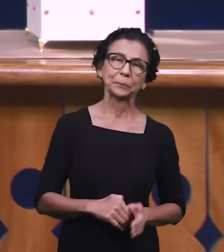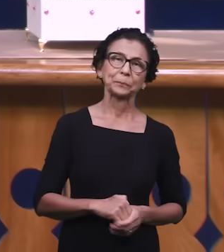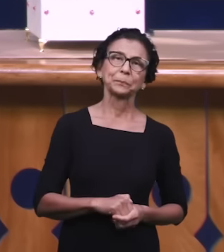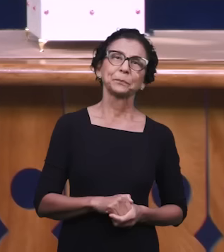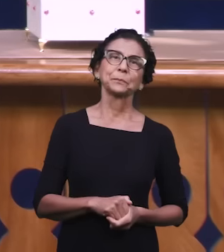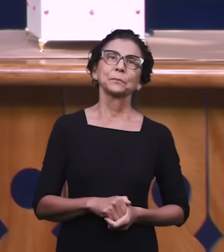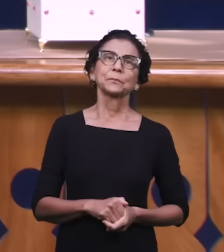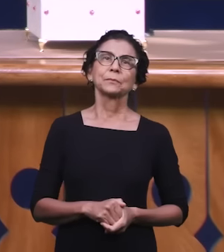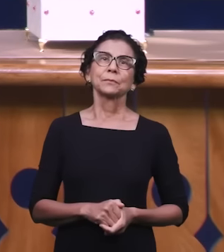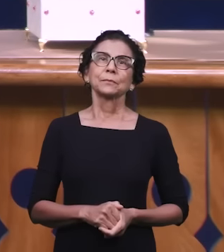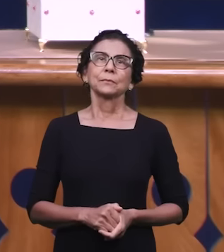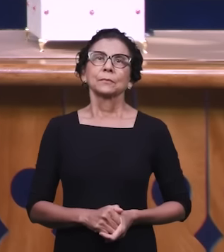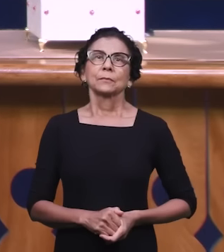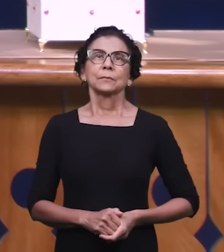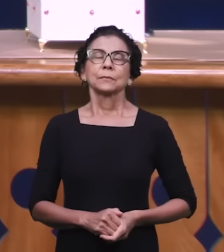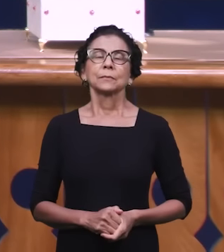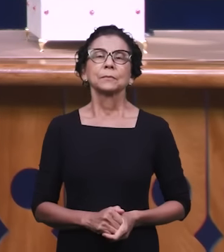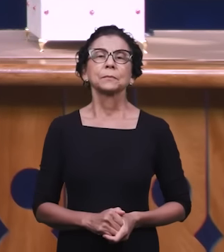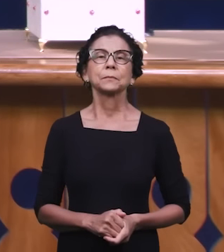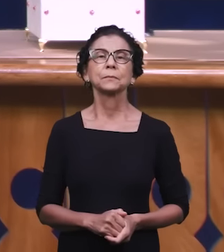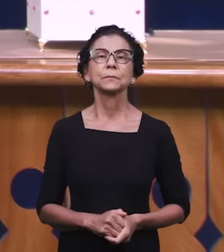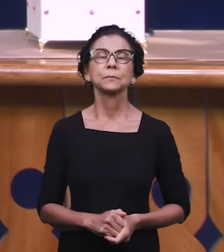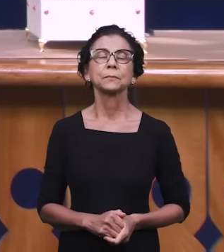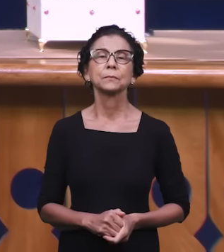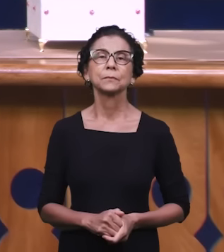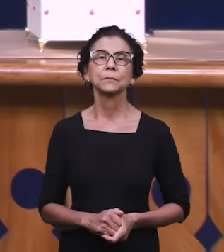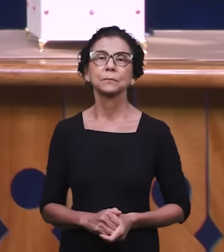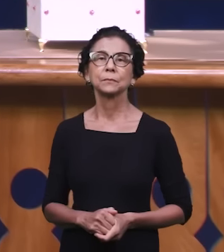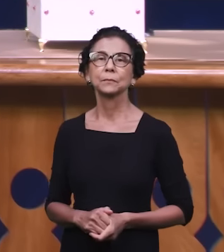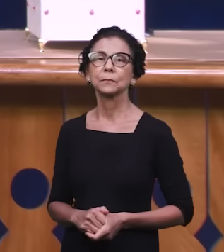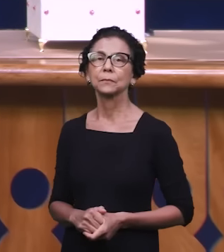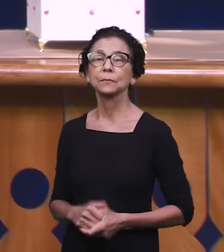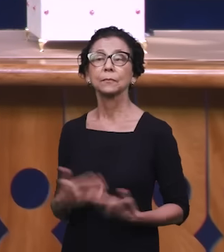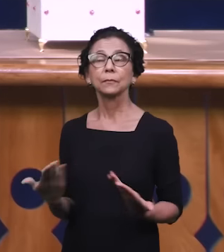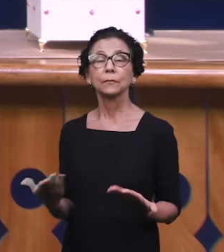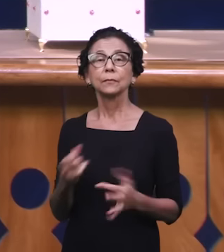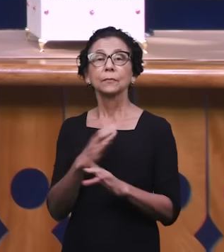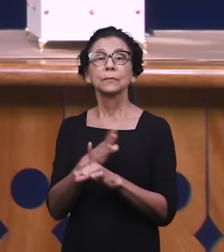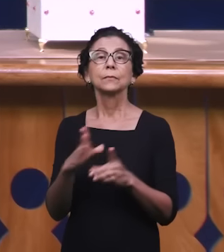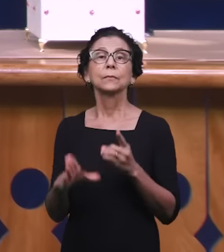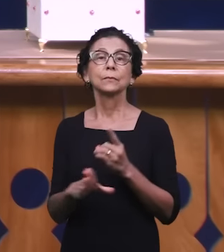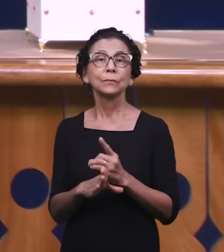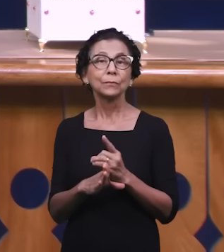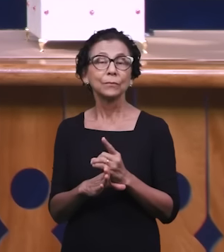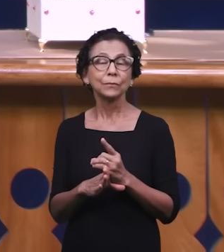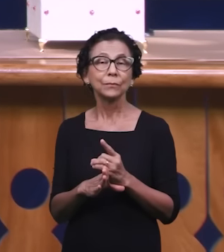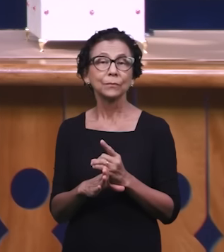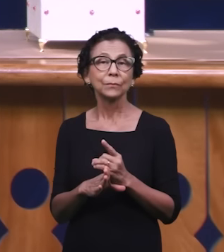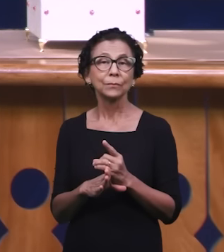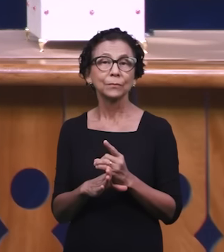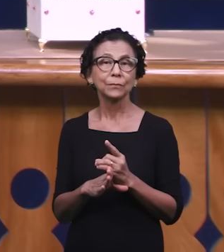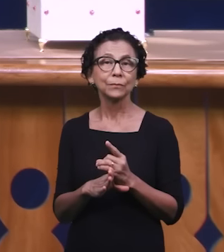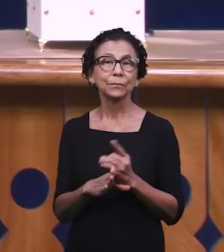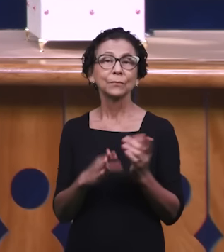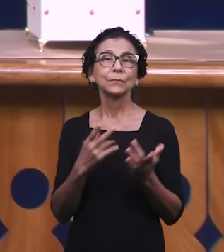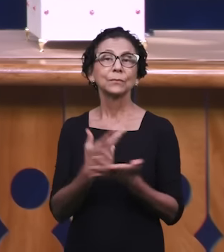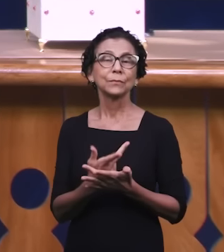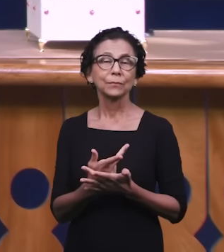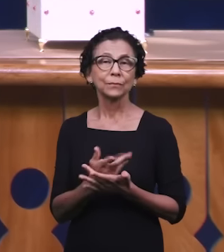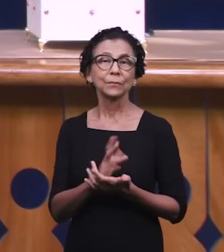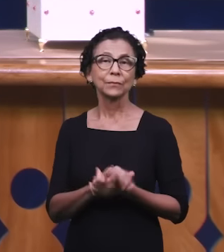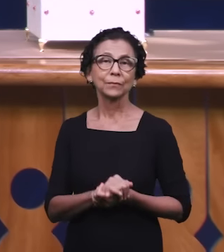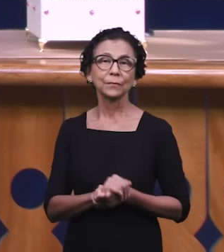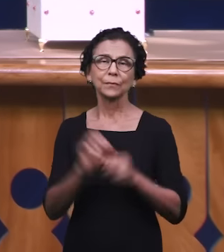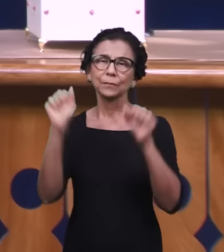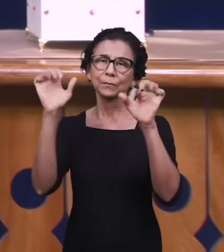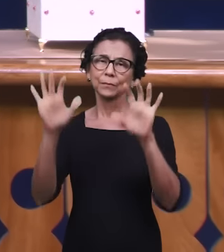beneficiário do culto somos nós, é o homem. É um culto que, na verdade, ele não vem do homem, ele